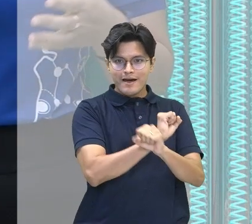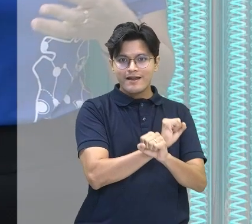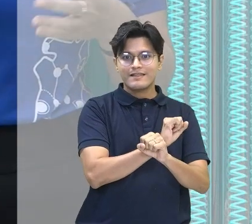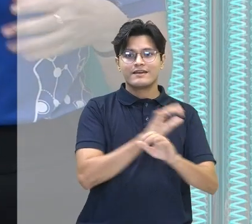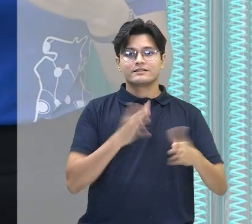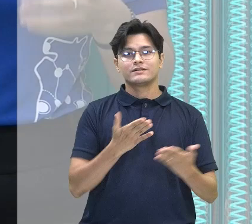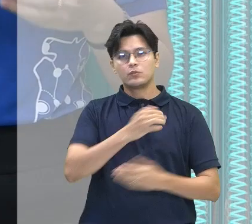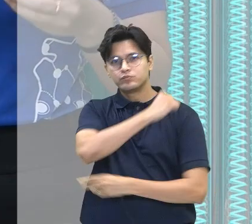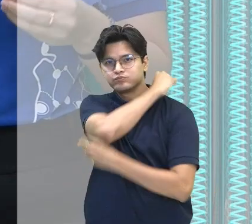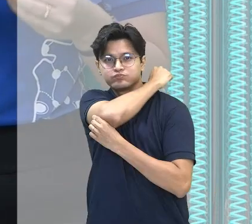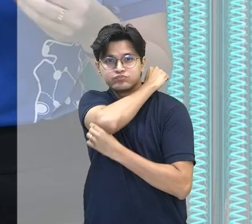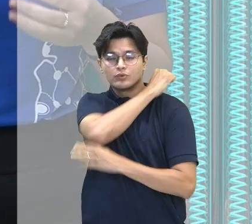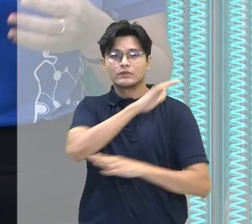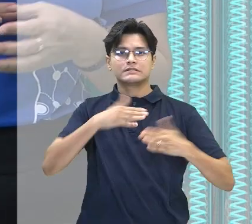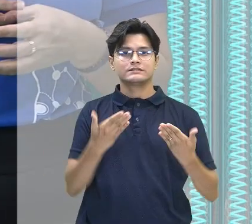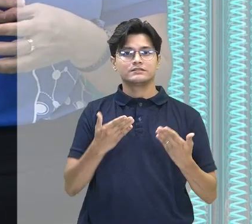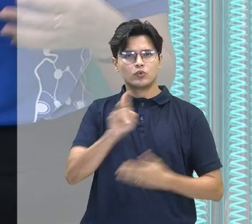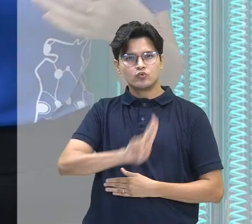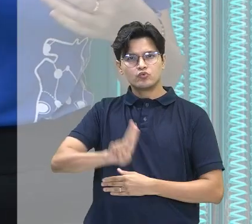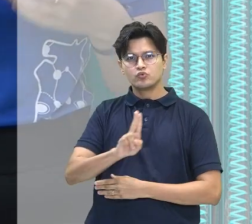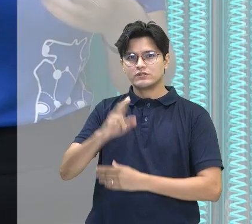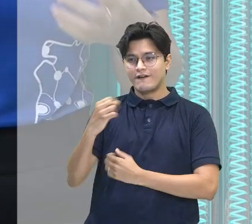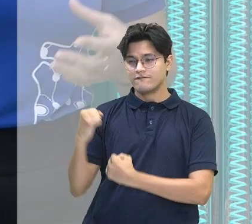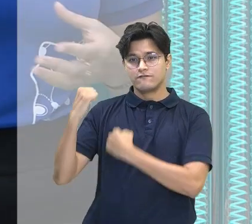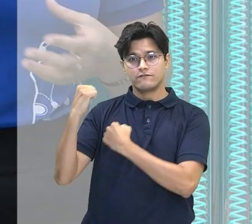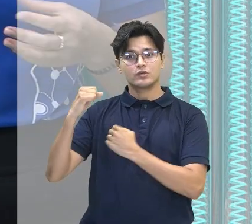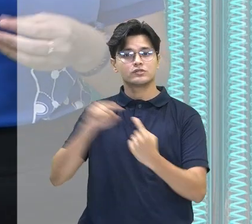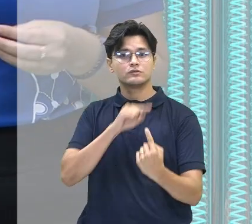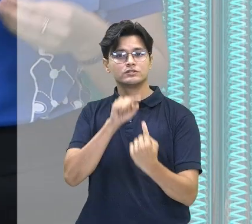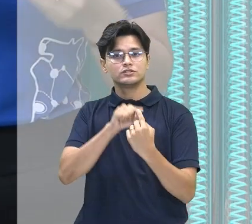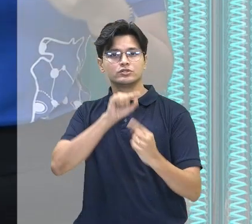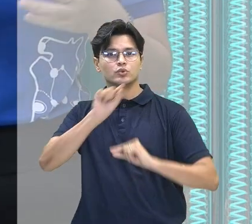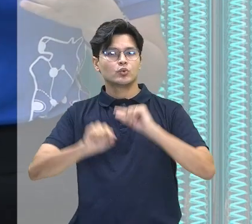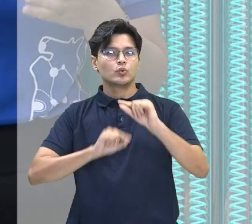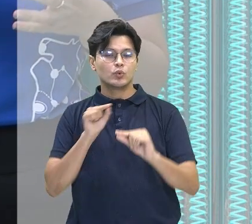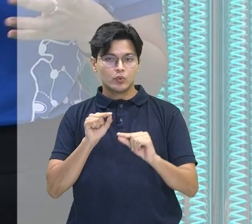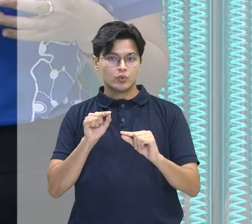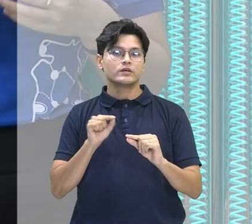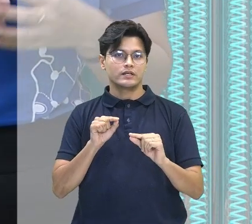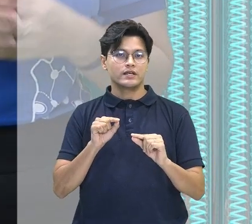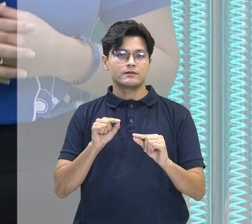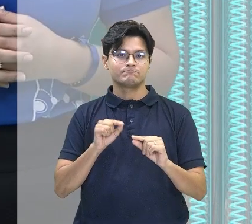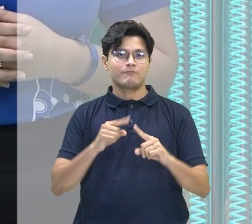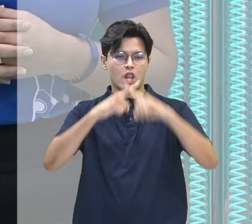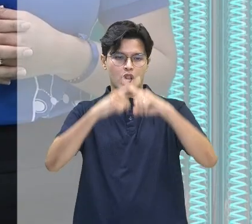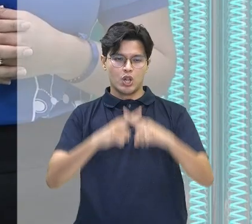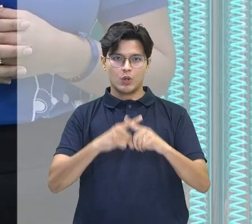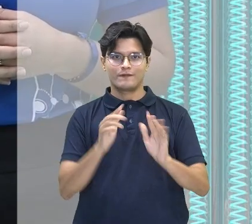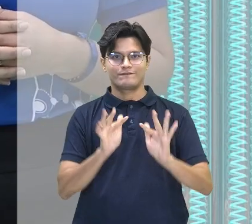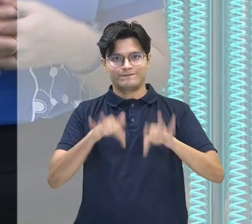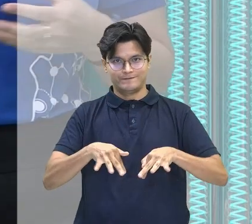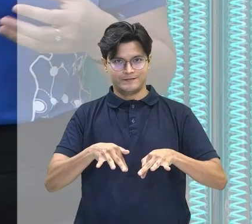ele apele ali para a finalização da luta, né, justamente porque é uma